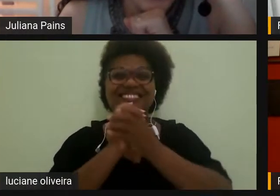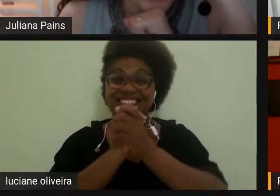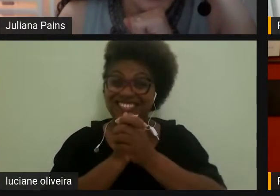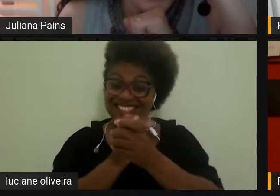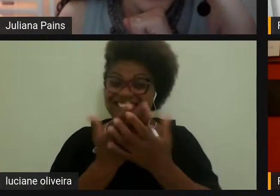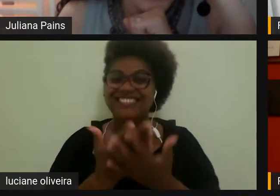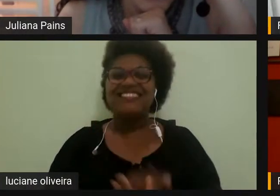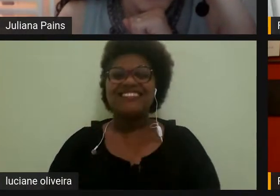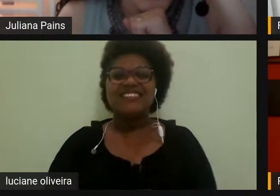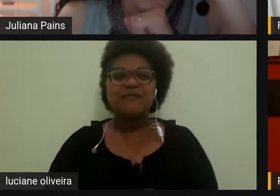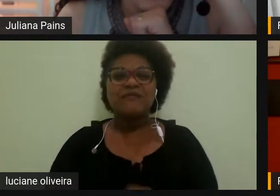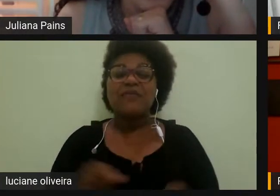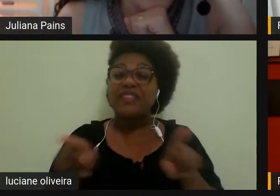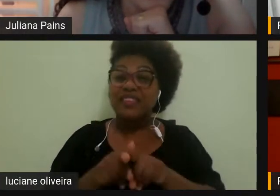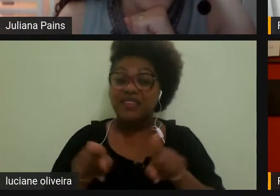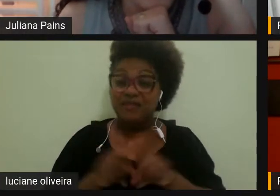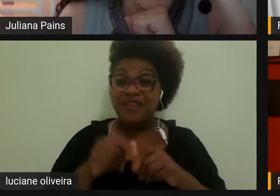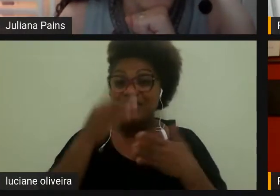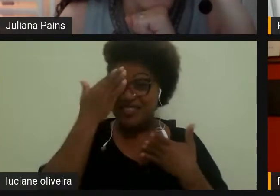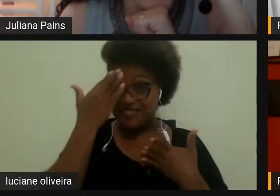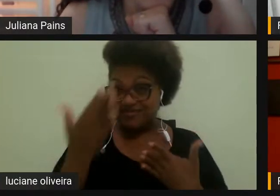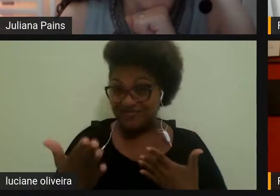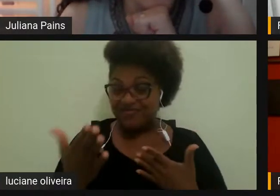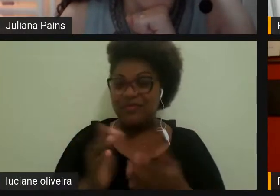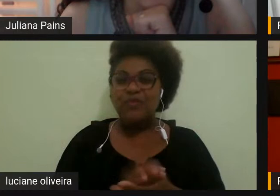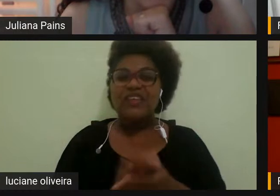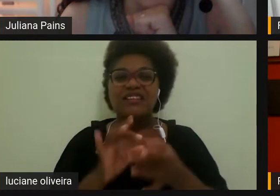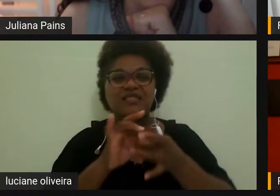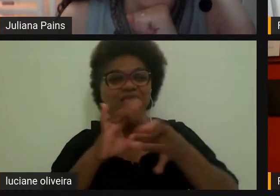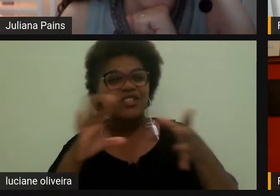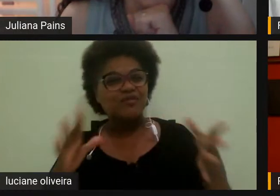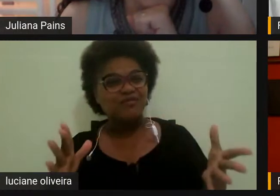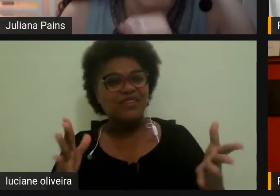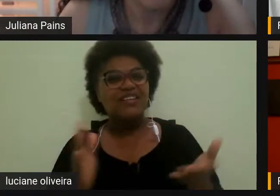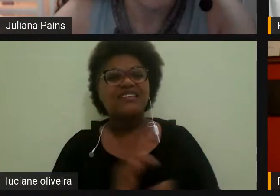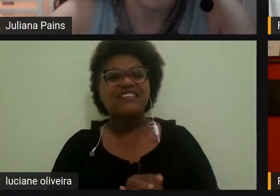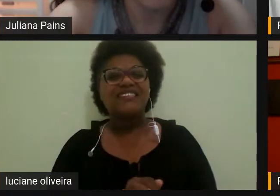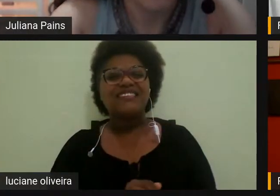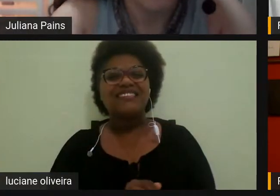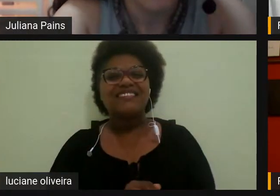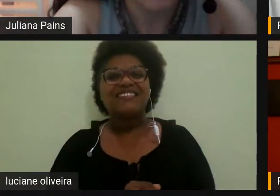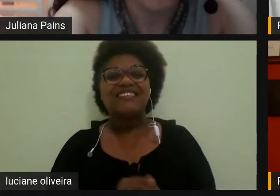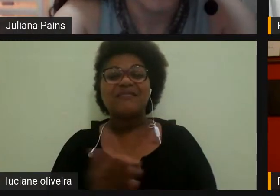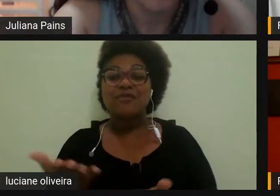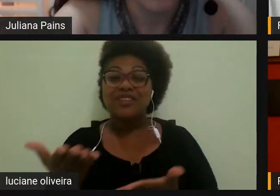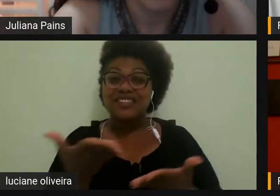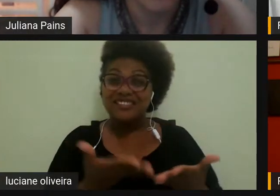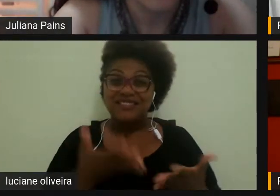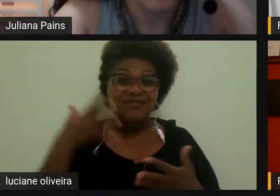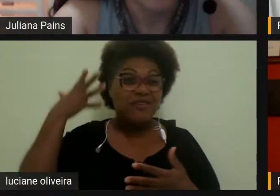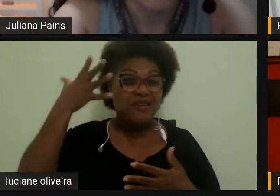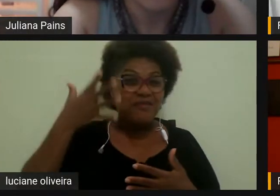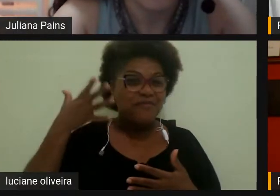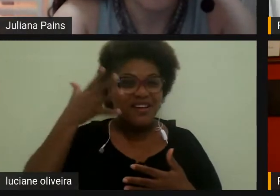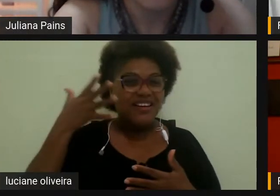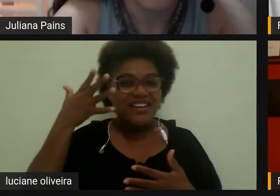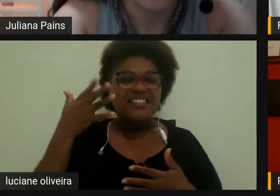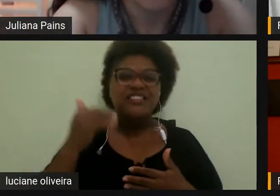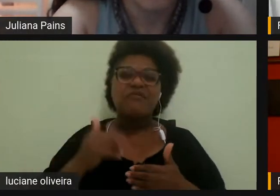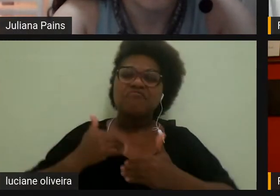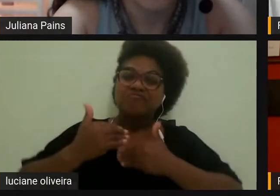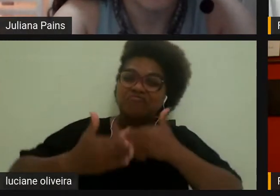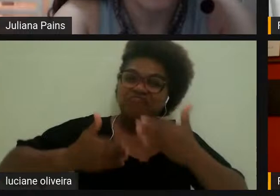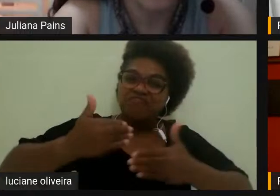eu gostaria de agradecer João né a disponibilidade e por trazer uma palestra com esse desenvolvimento